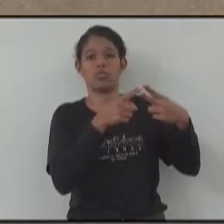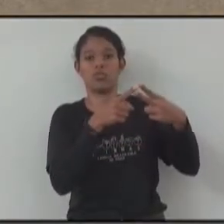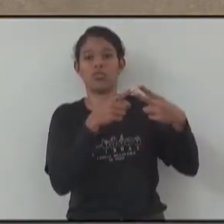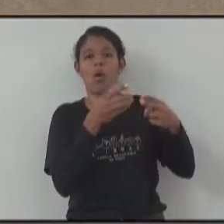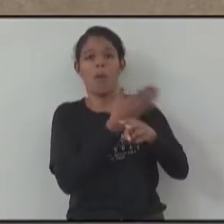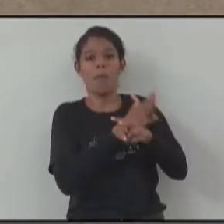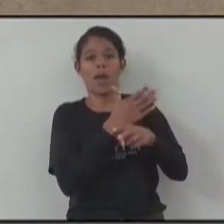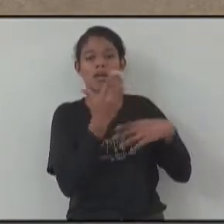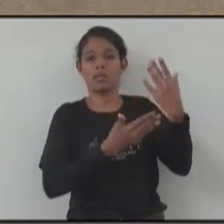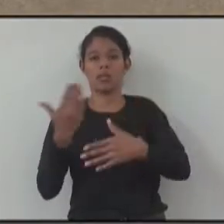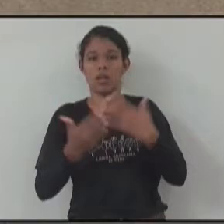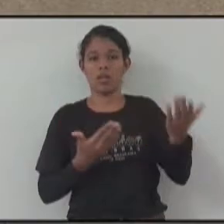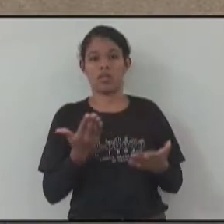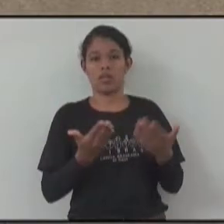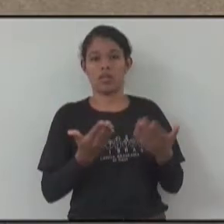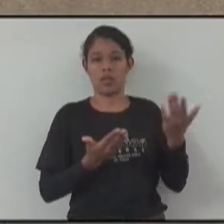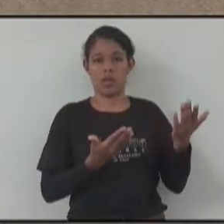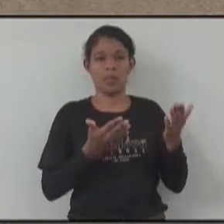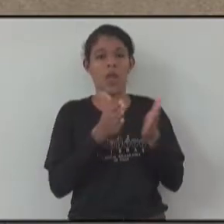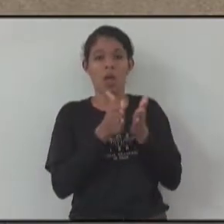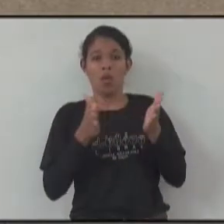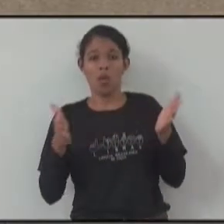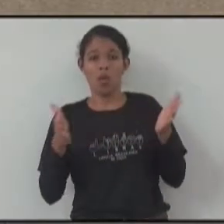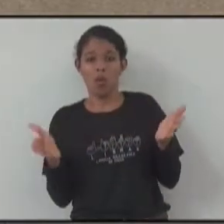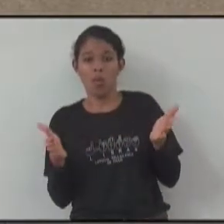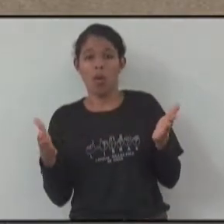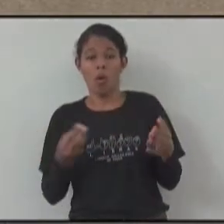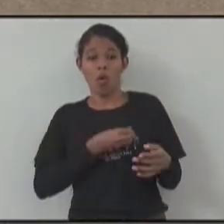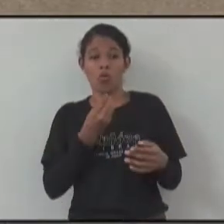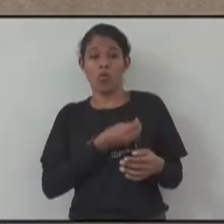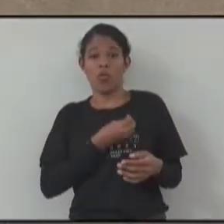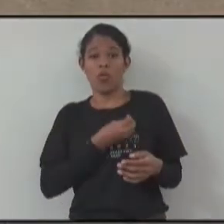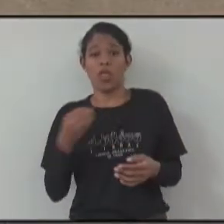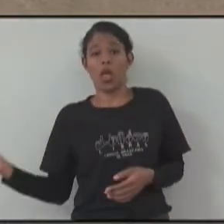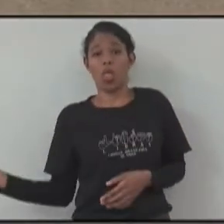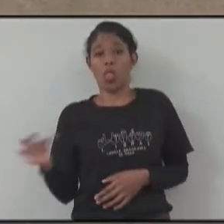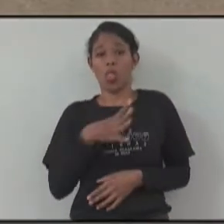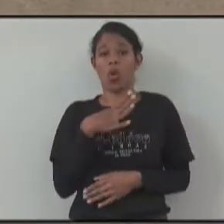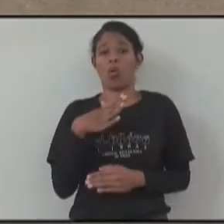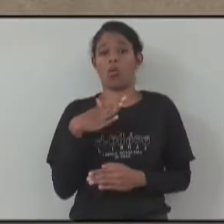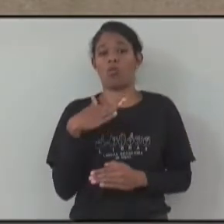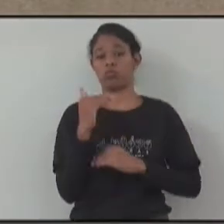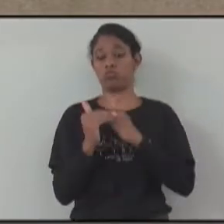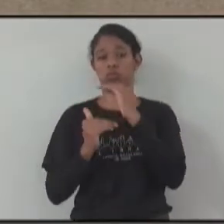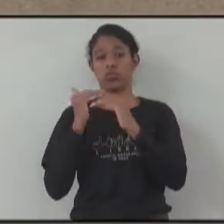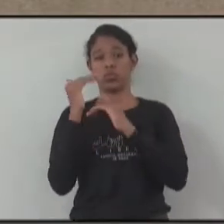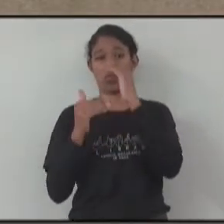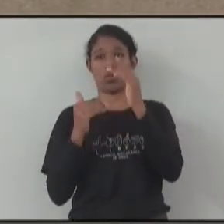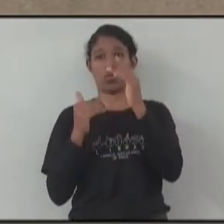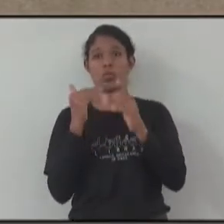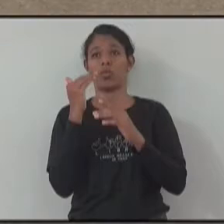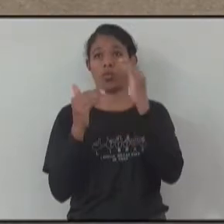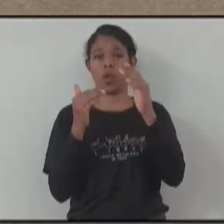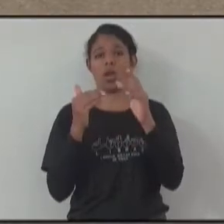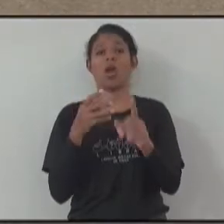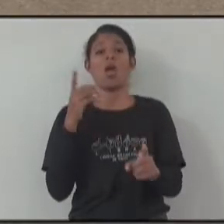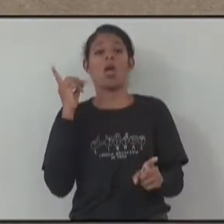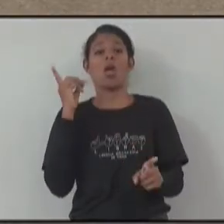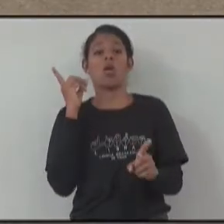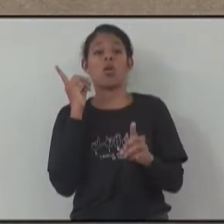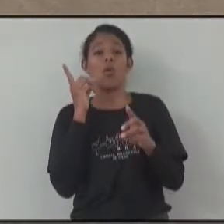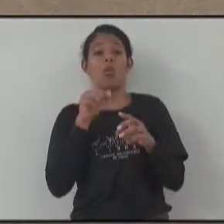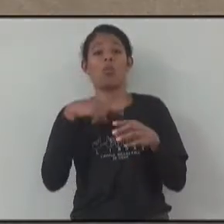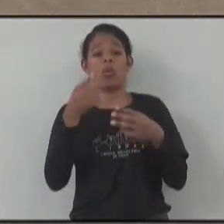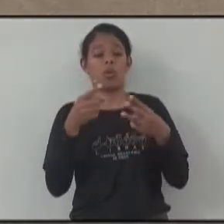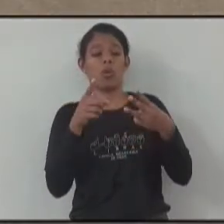nova fase da vida dos primeiros habitantes, sendo que eles descobrem a metalurgia e o uso dos